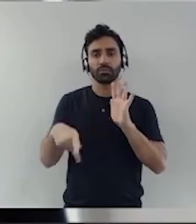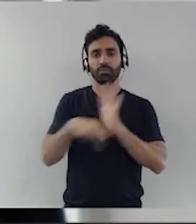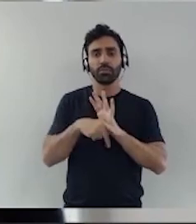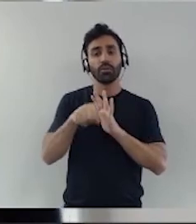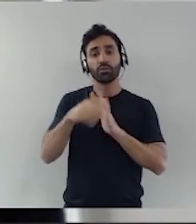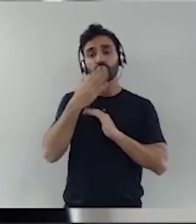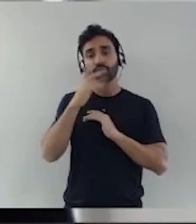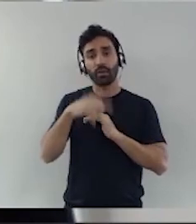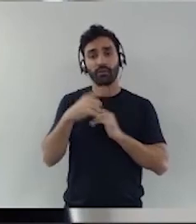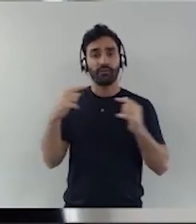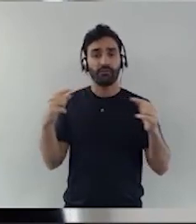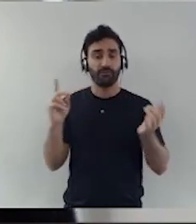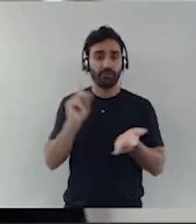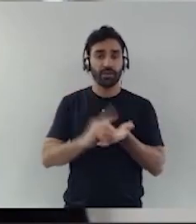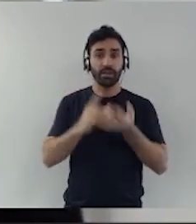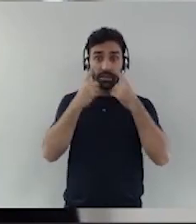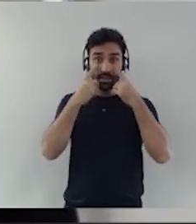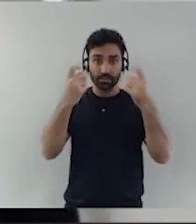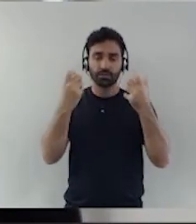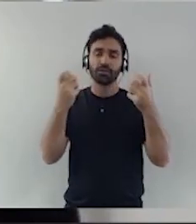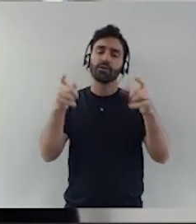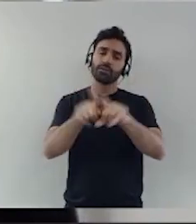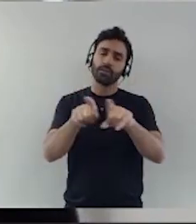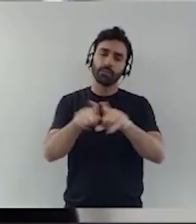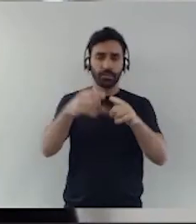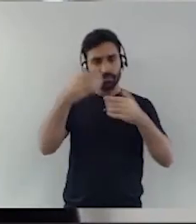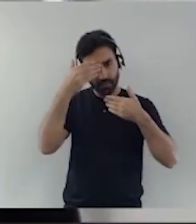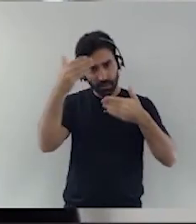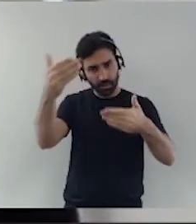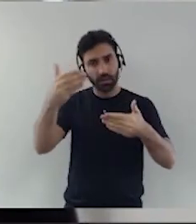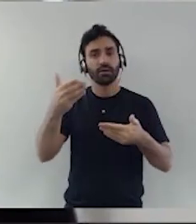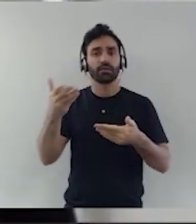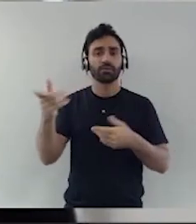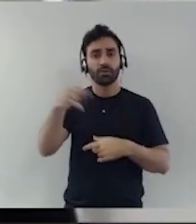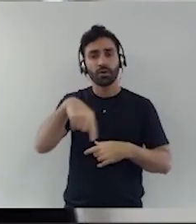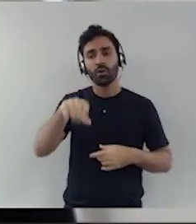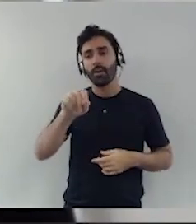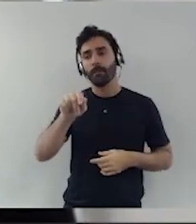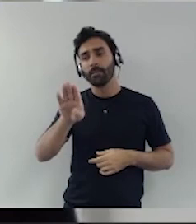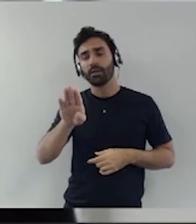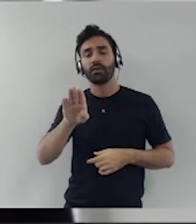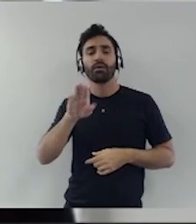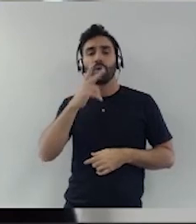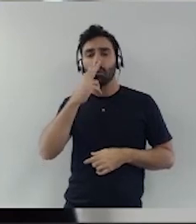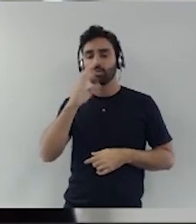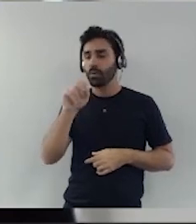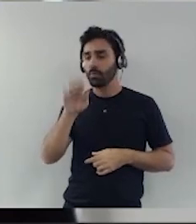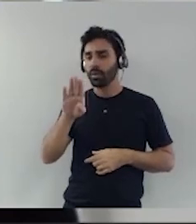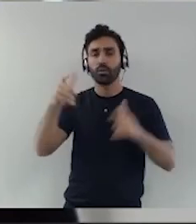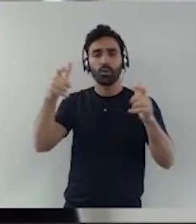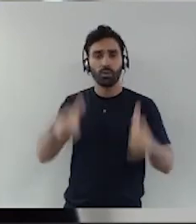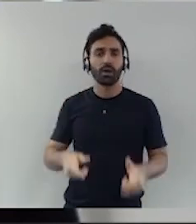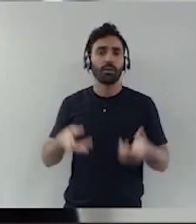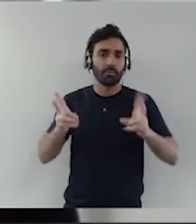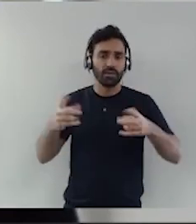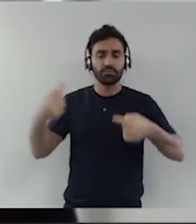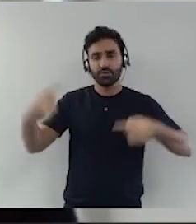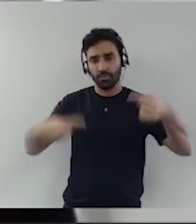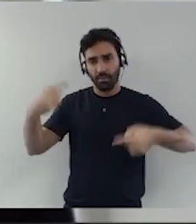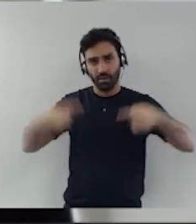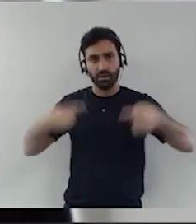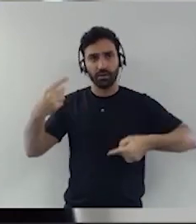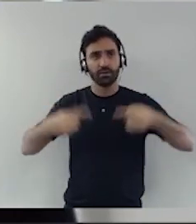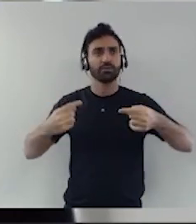coisa muito interessante. E agradecer, obviamente, o convite aí da OAB. Eu acho que a OAB é um fórum para esse debate, né?